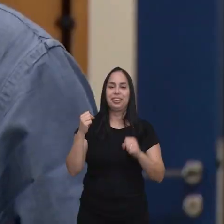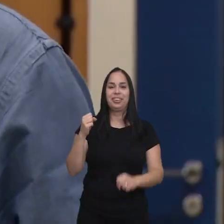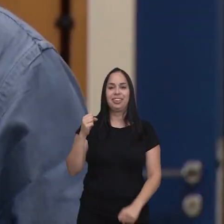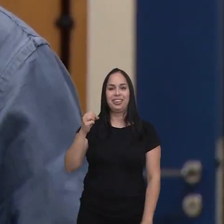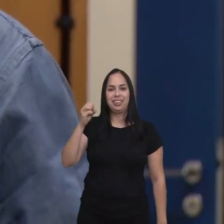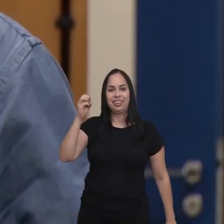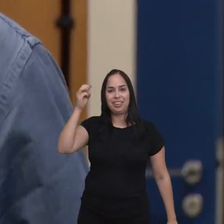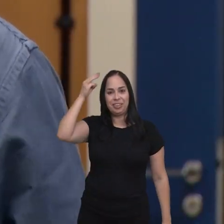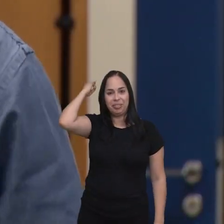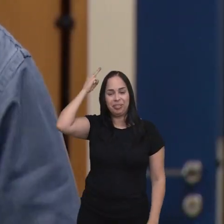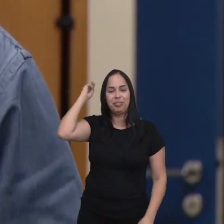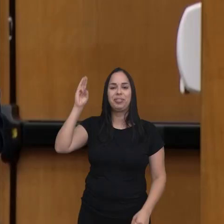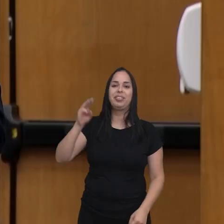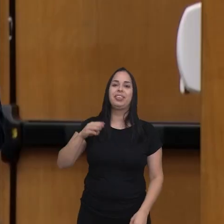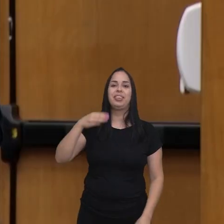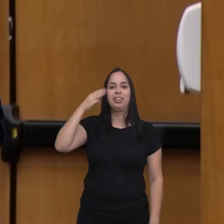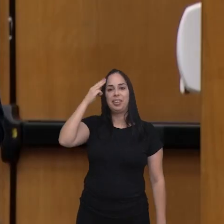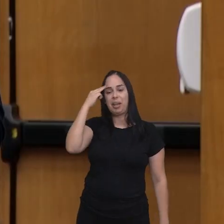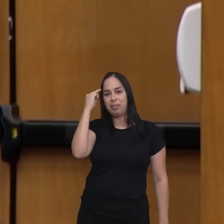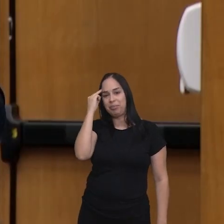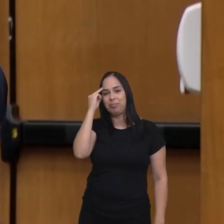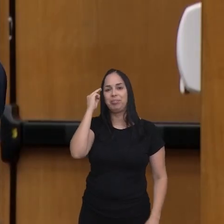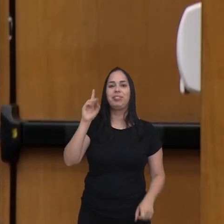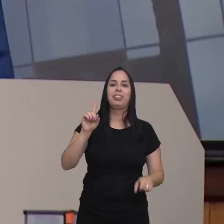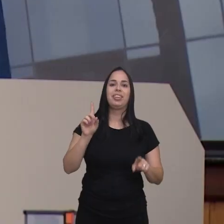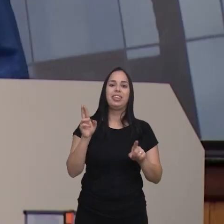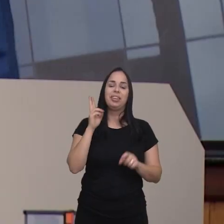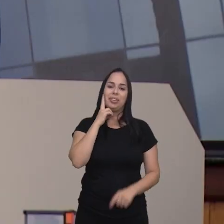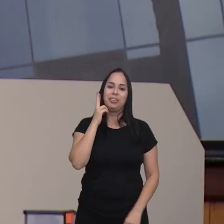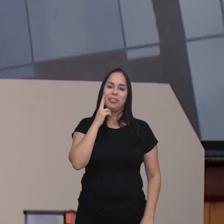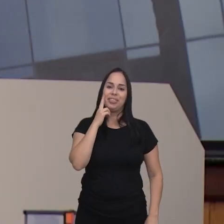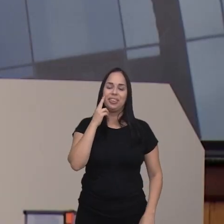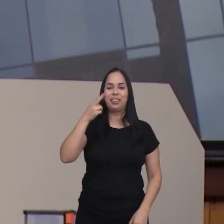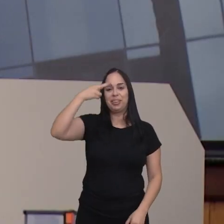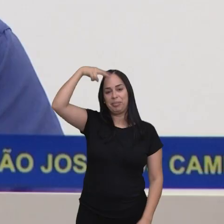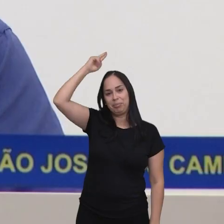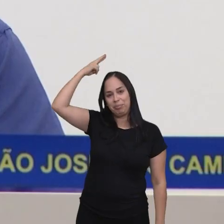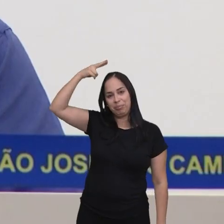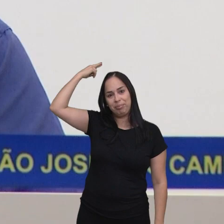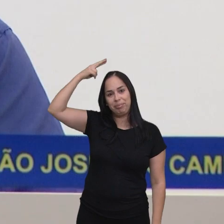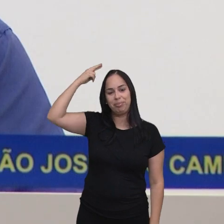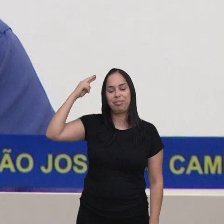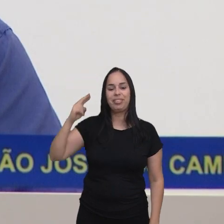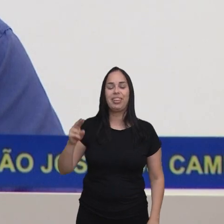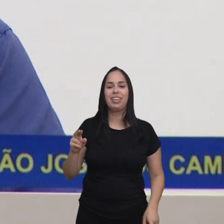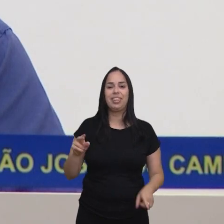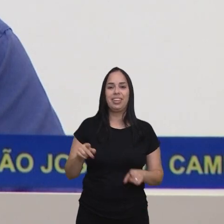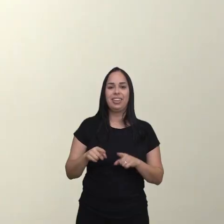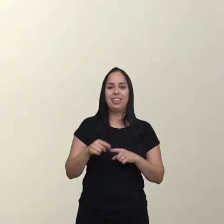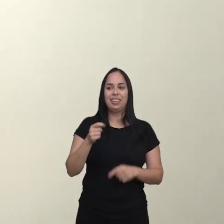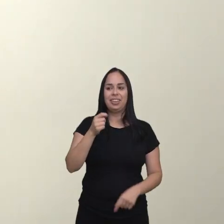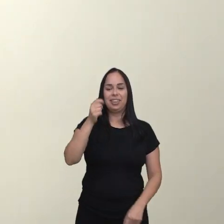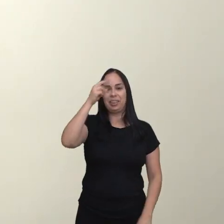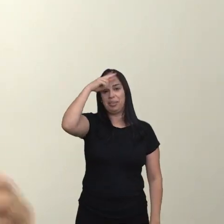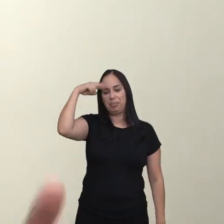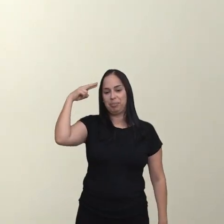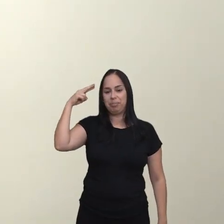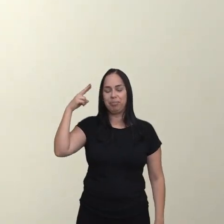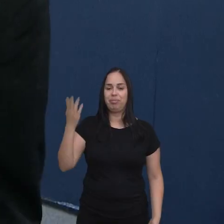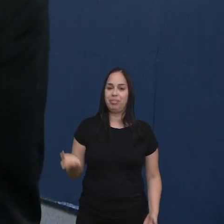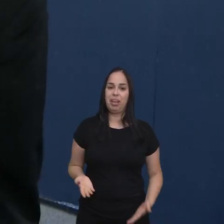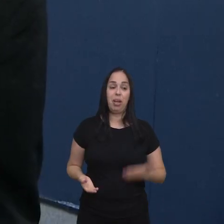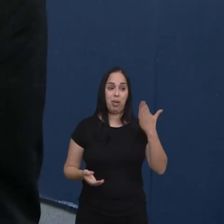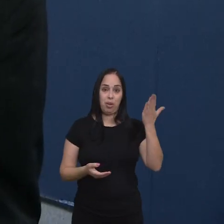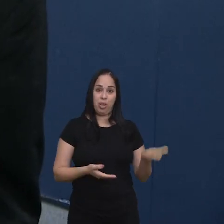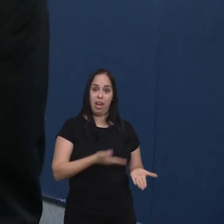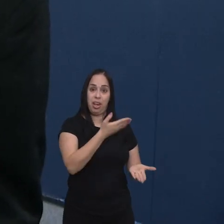Academia, Marcelo Garcia, Milton Vieira Filho, Renato Santiago, Robertinho da Padaria e Roberto Chagas.